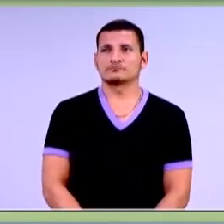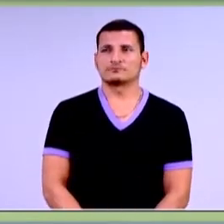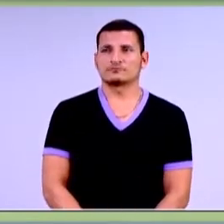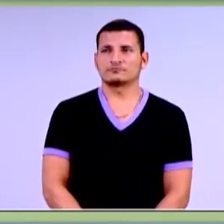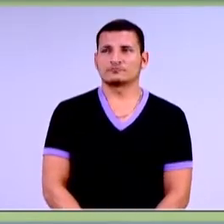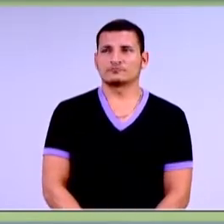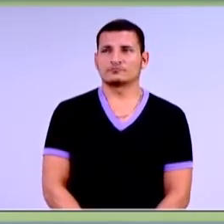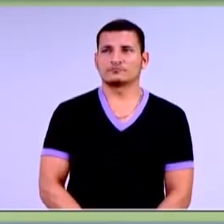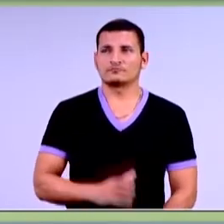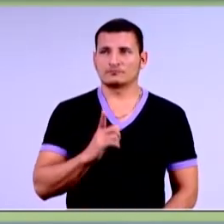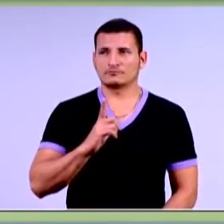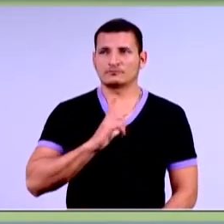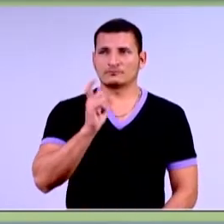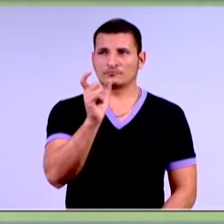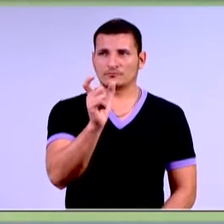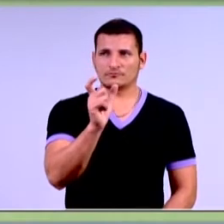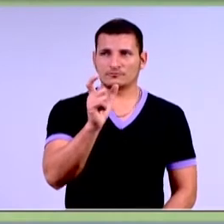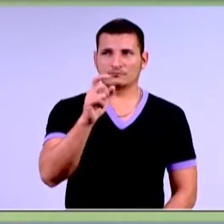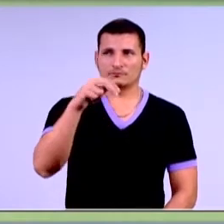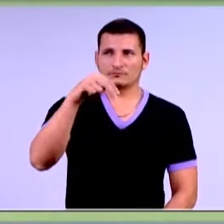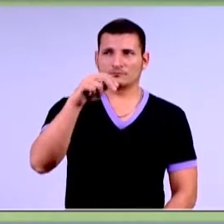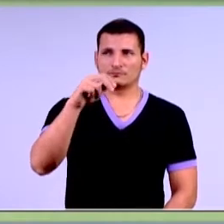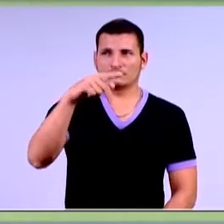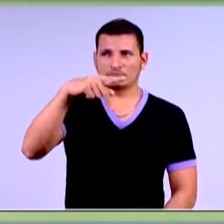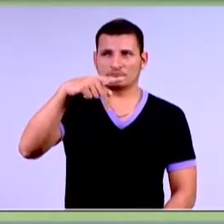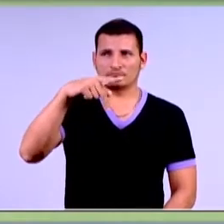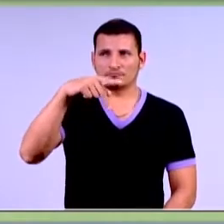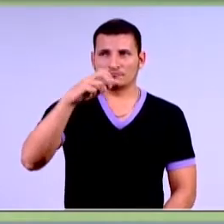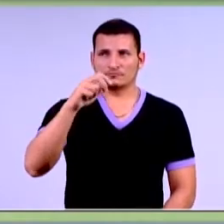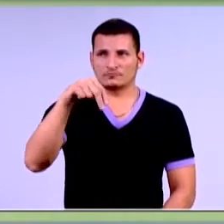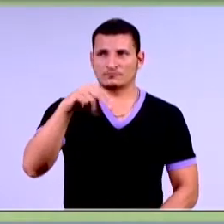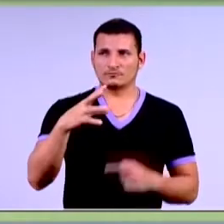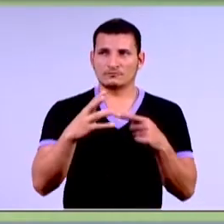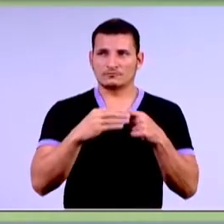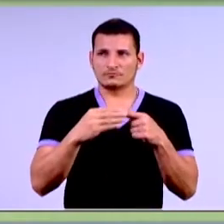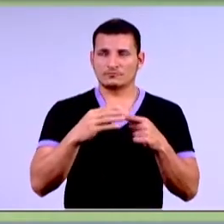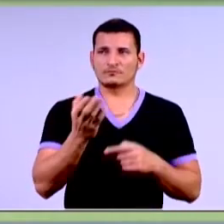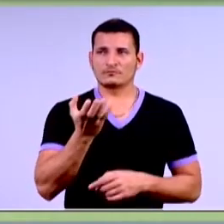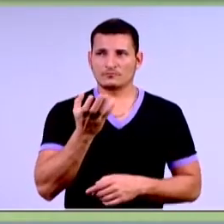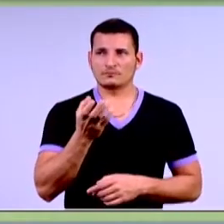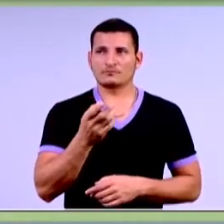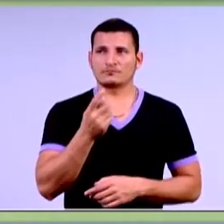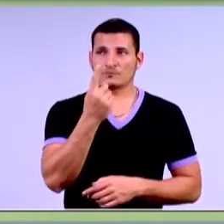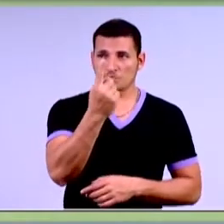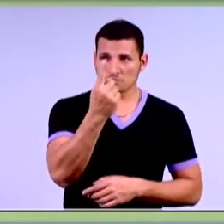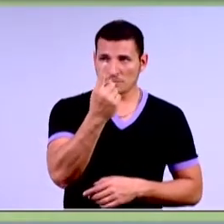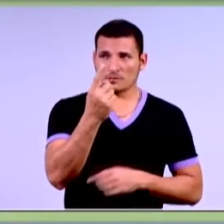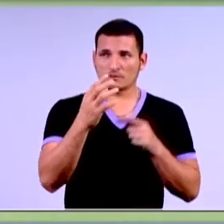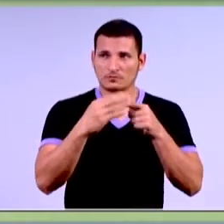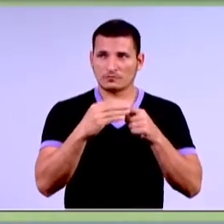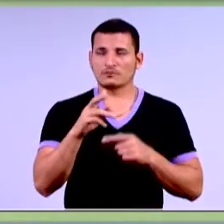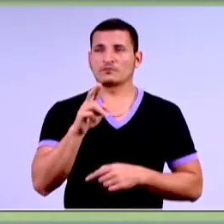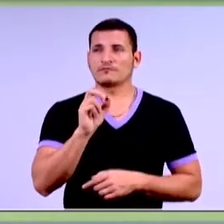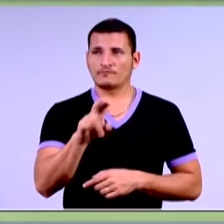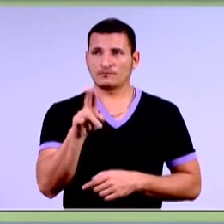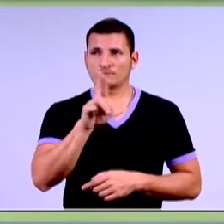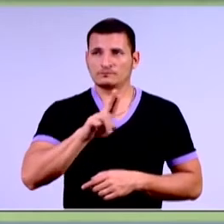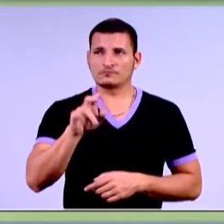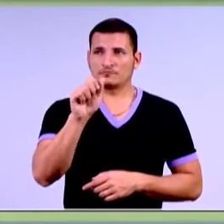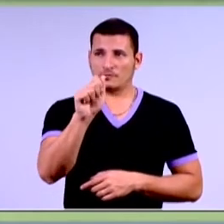exemplo tem a palavra pena caneta eu quero dizer uma caneta eu vou usar lá na frente até